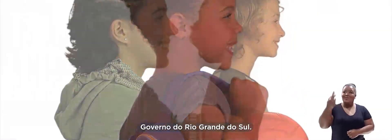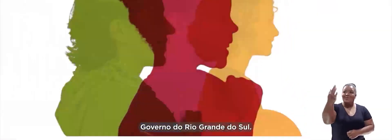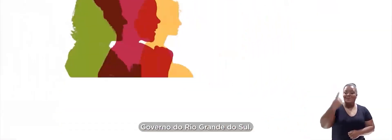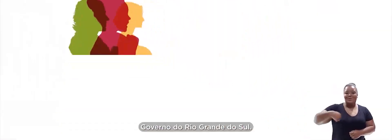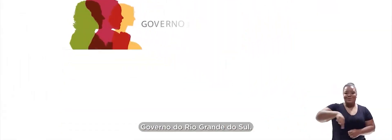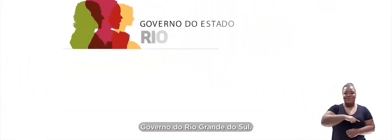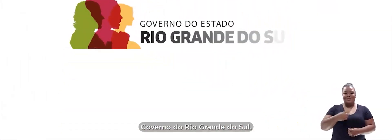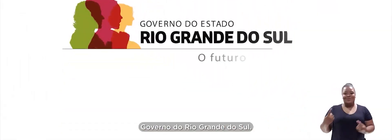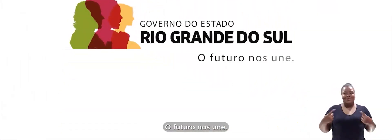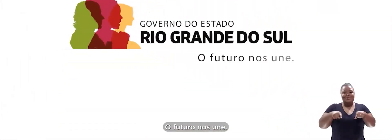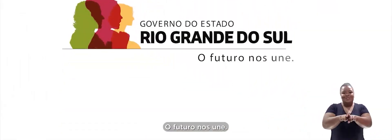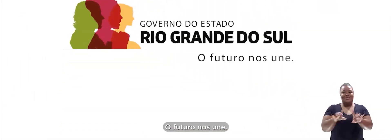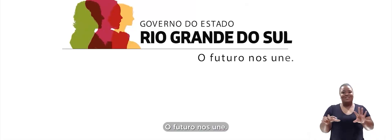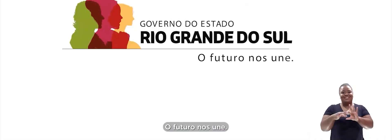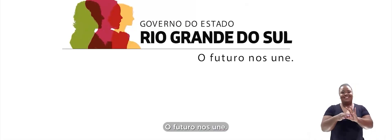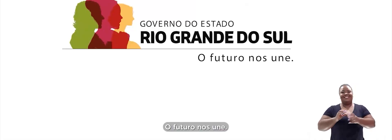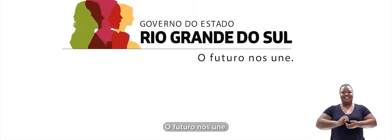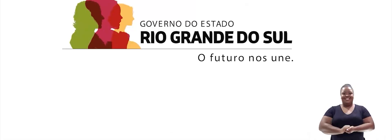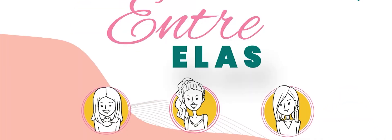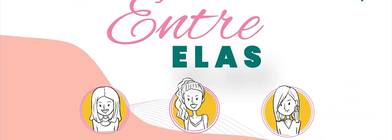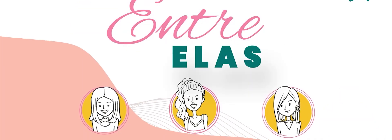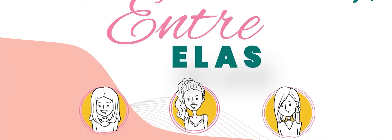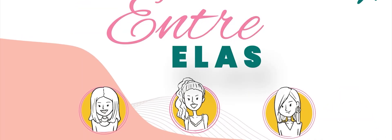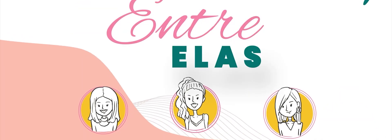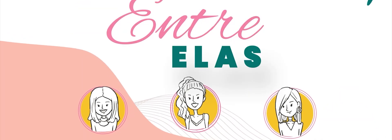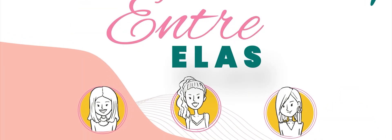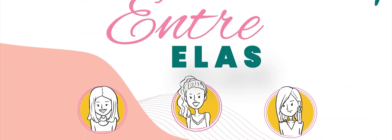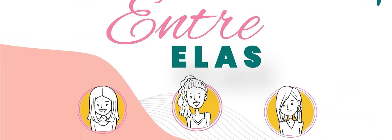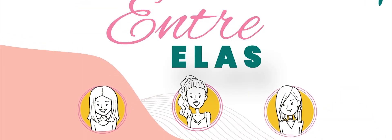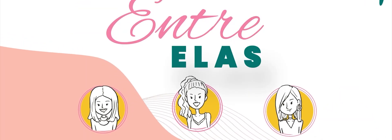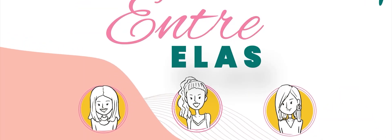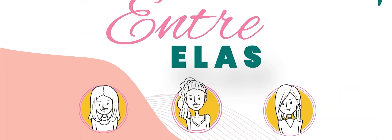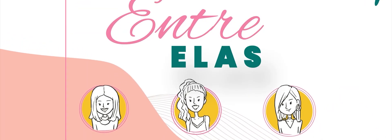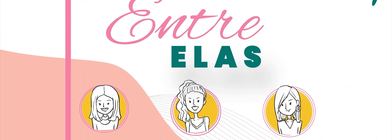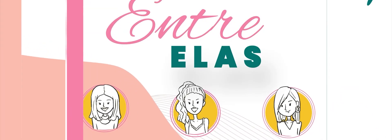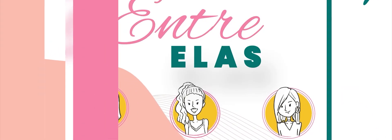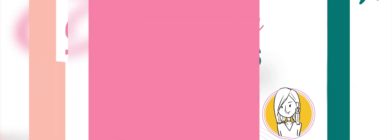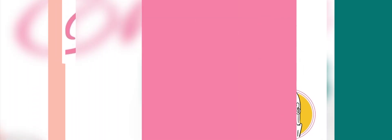Governo do Rio Grande do Sul. O futuro nos une.